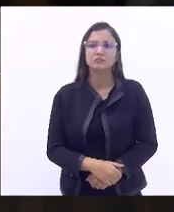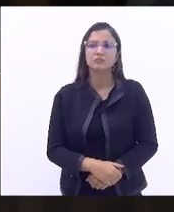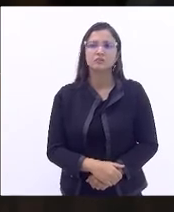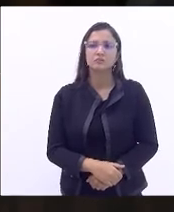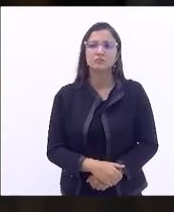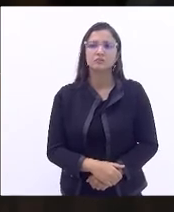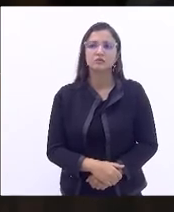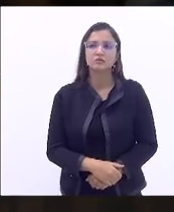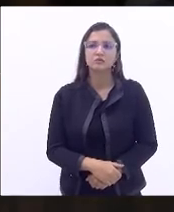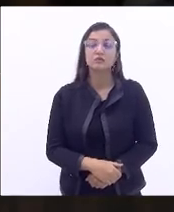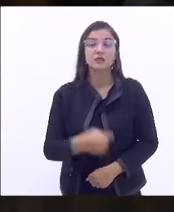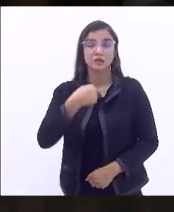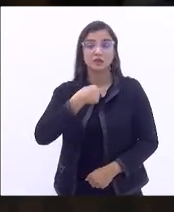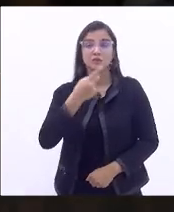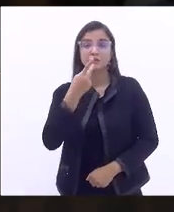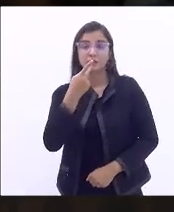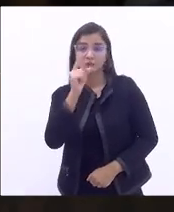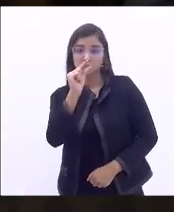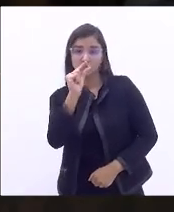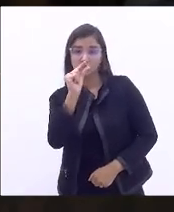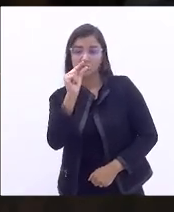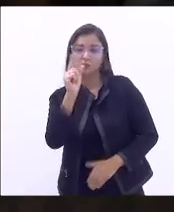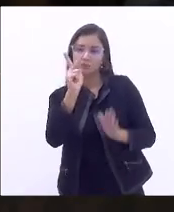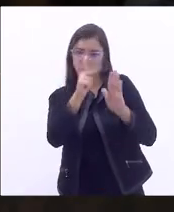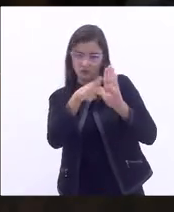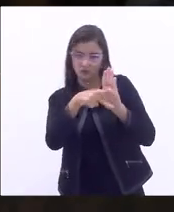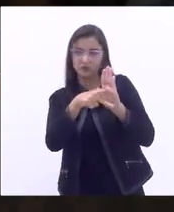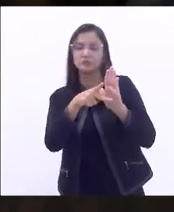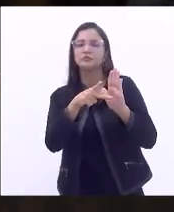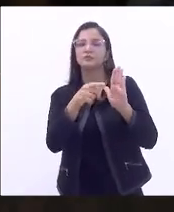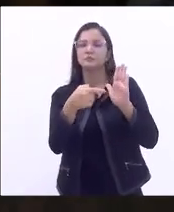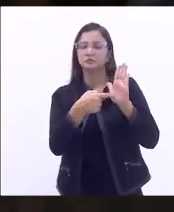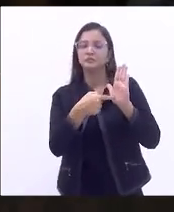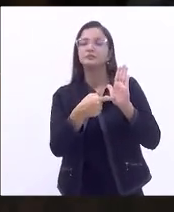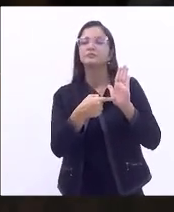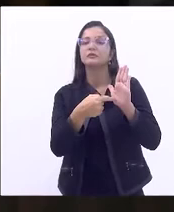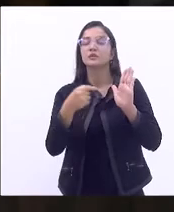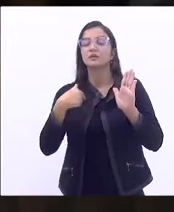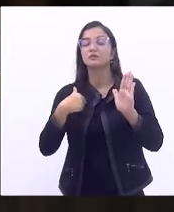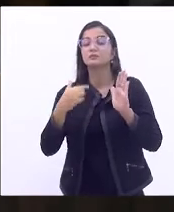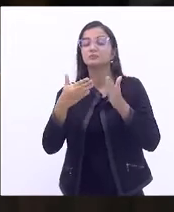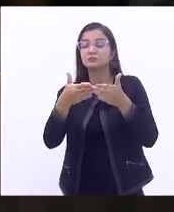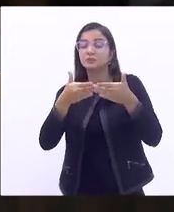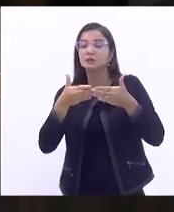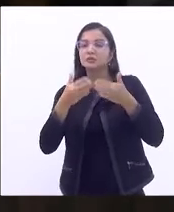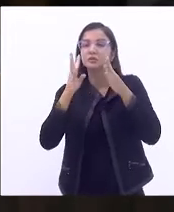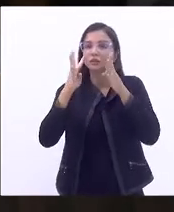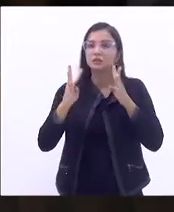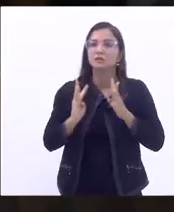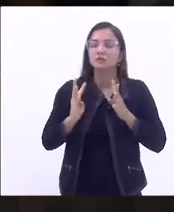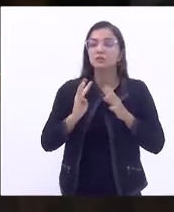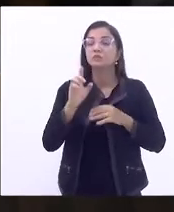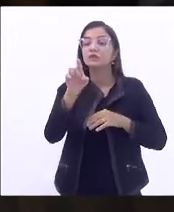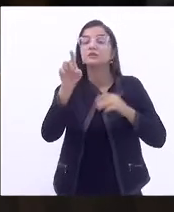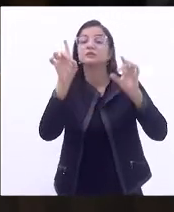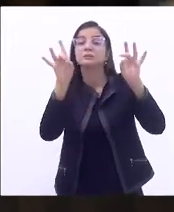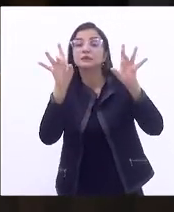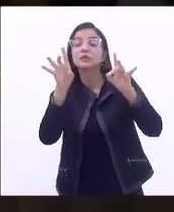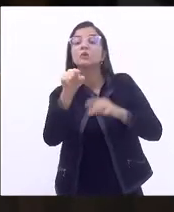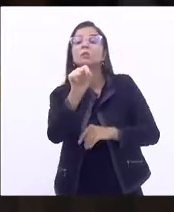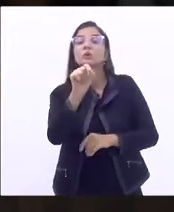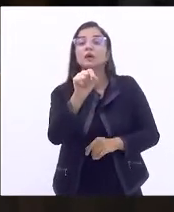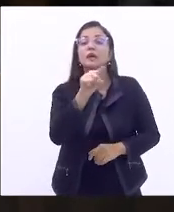Deixa eu falar um pouquinho sobre esse projeto. Pediria atenção especial dos deputados que